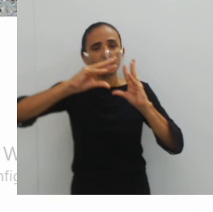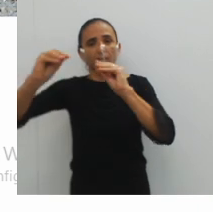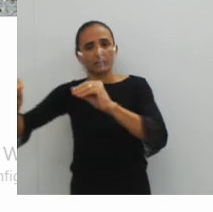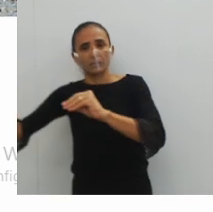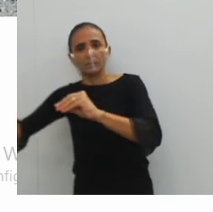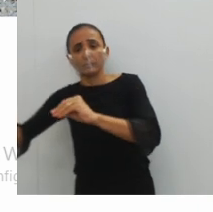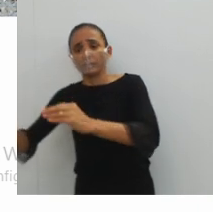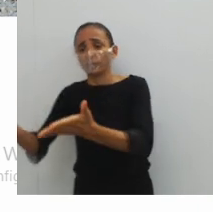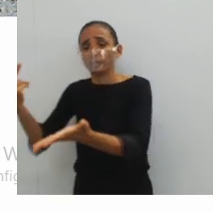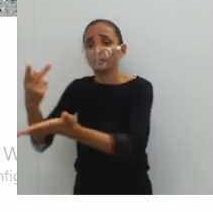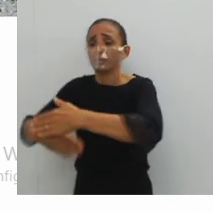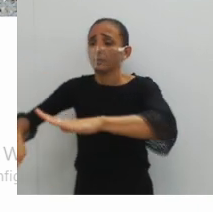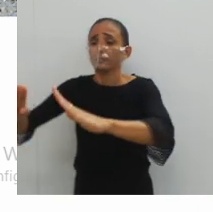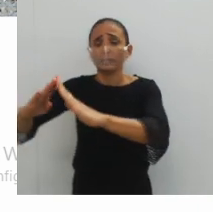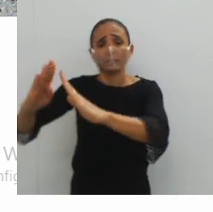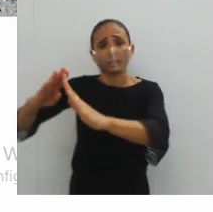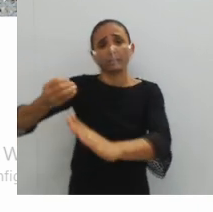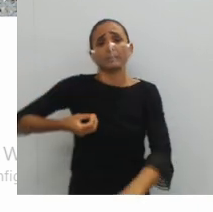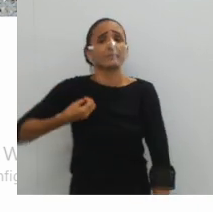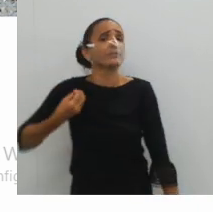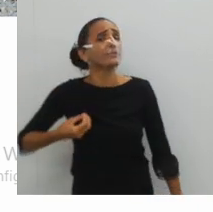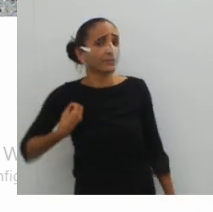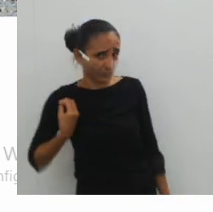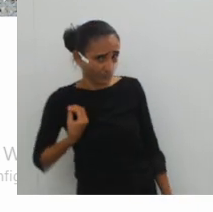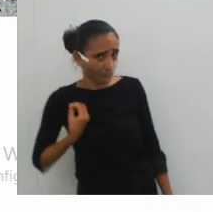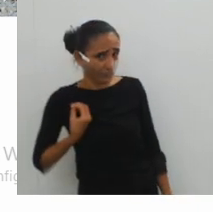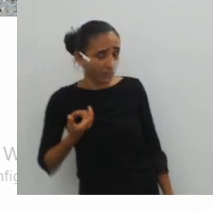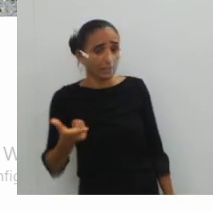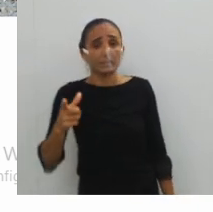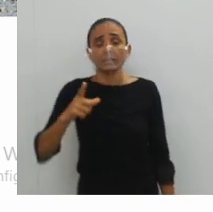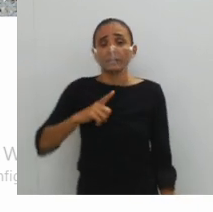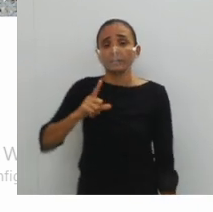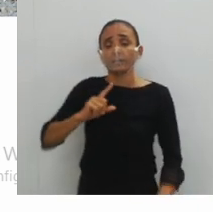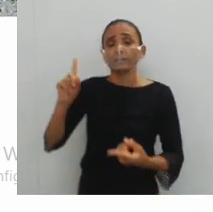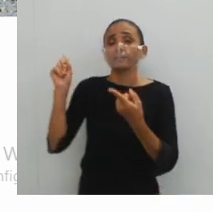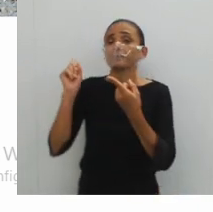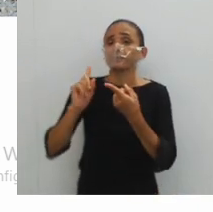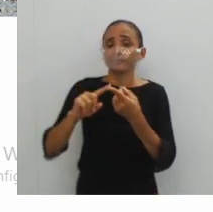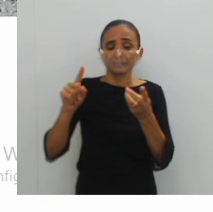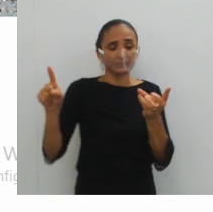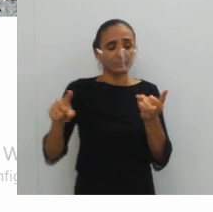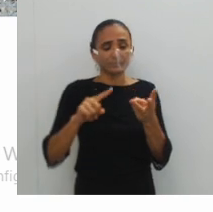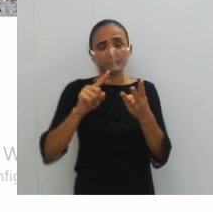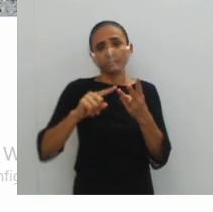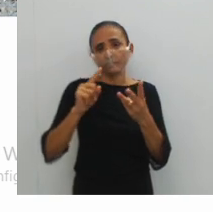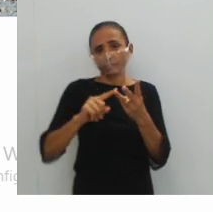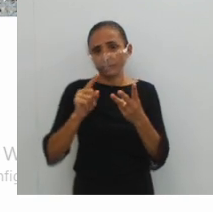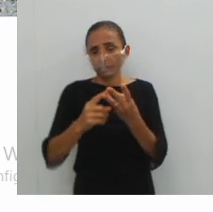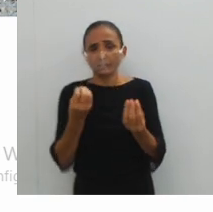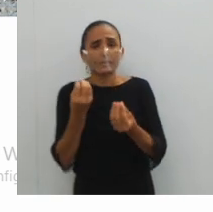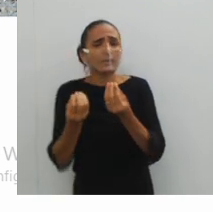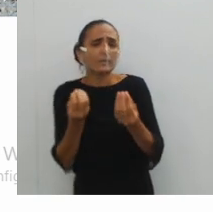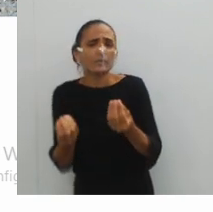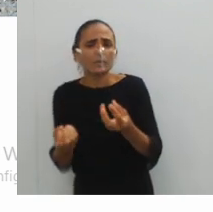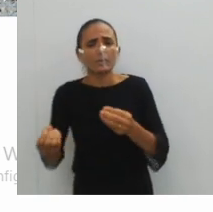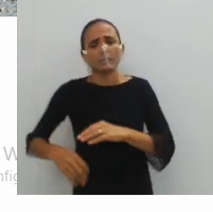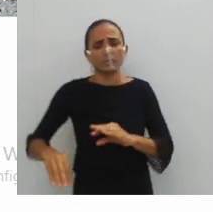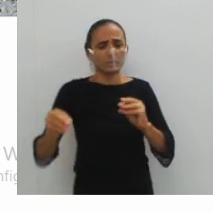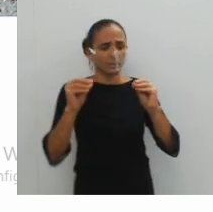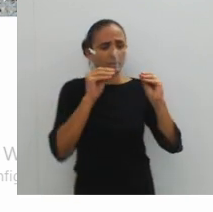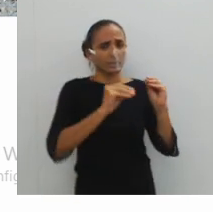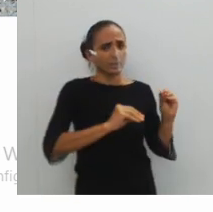novos territórios para viver, tá certo? Existe também as migrações humanitárias. são os